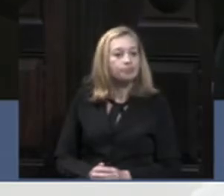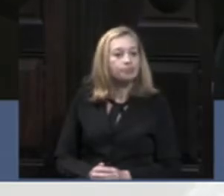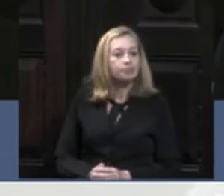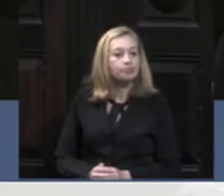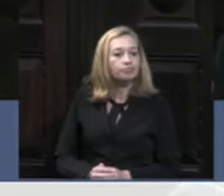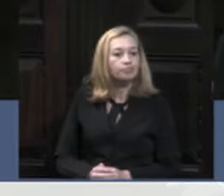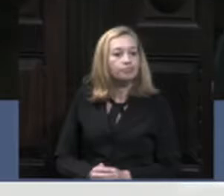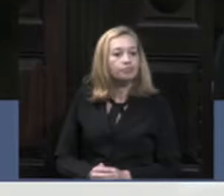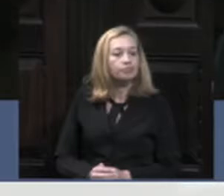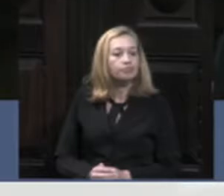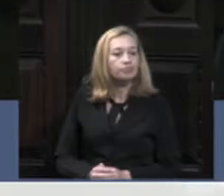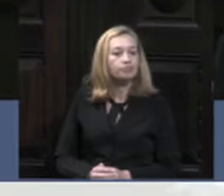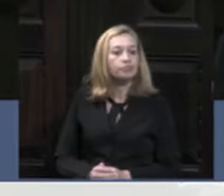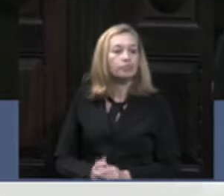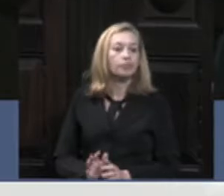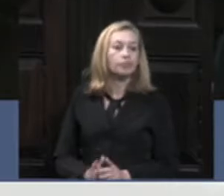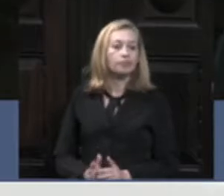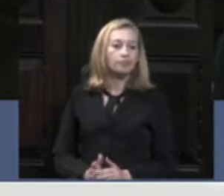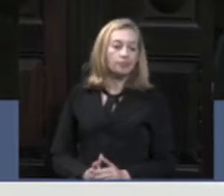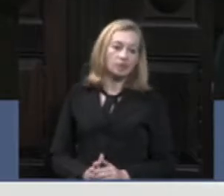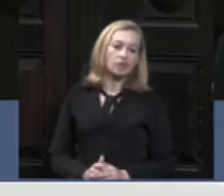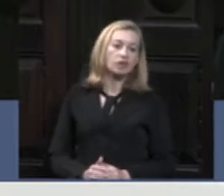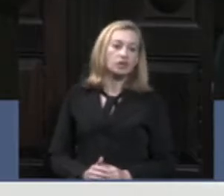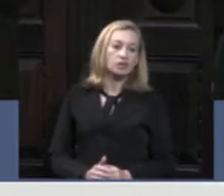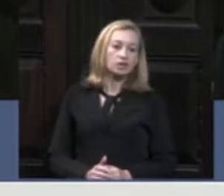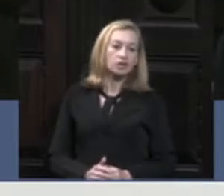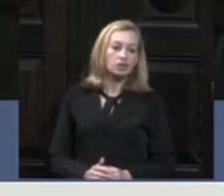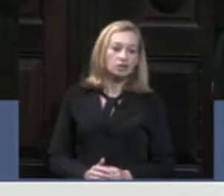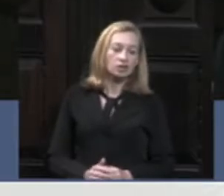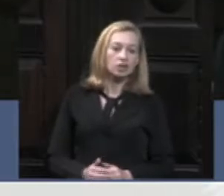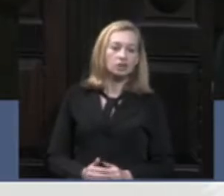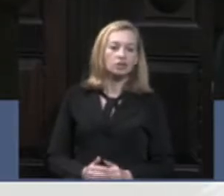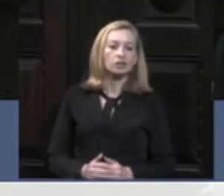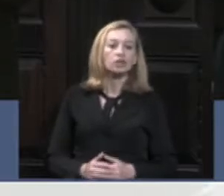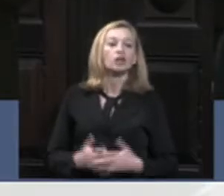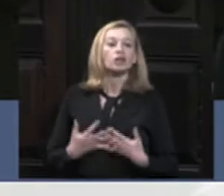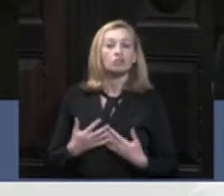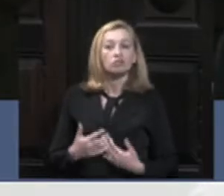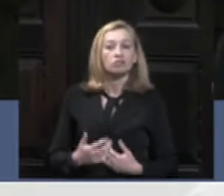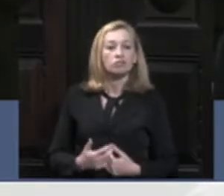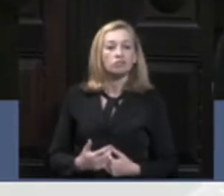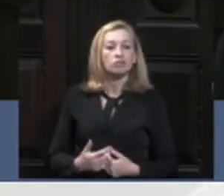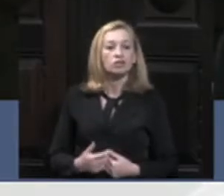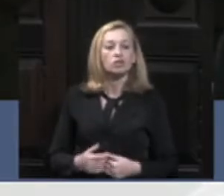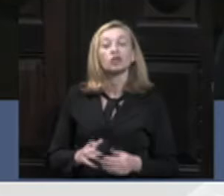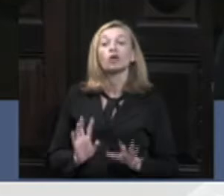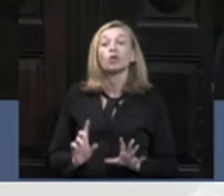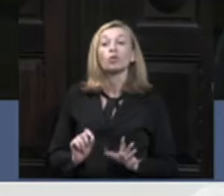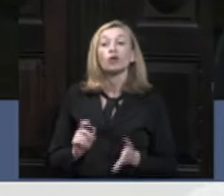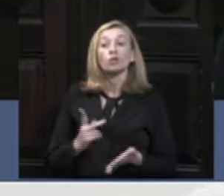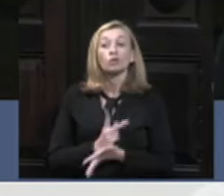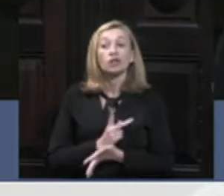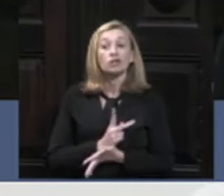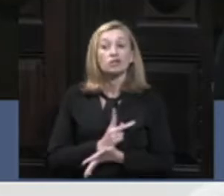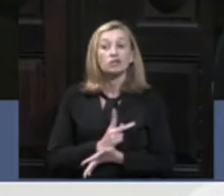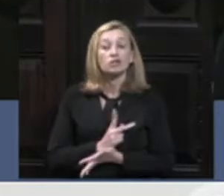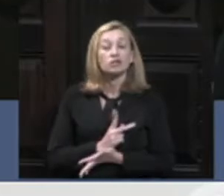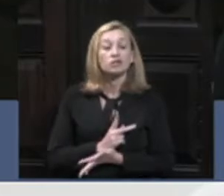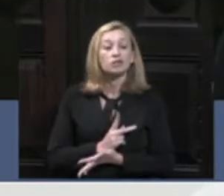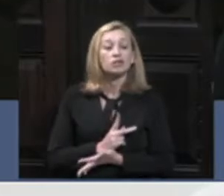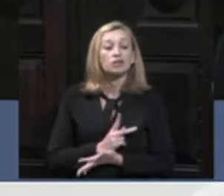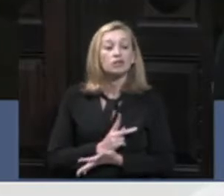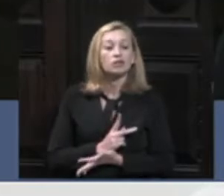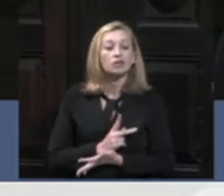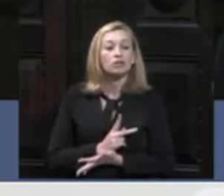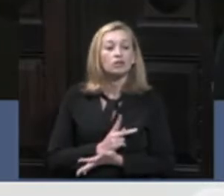a concessão, nesse caso, rodoviária. Ocorre que